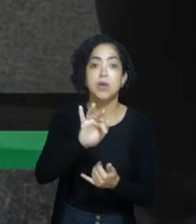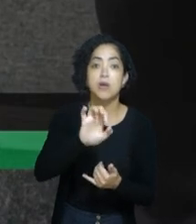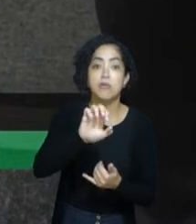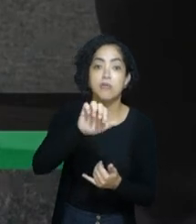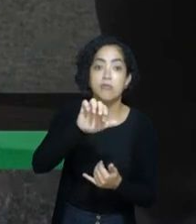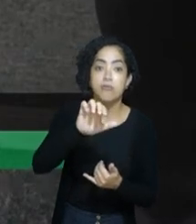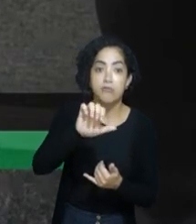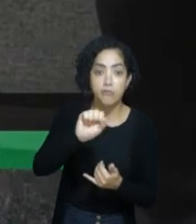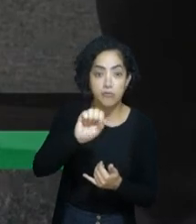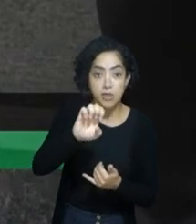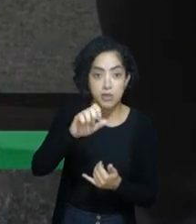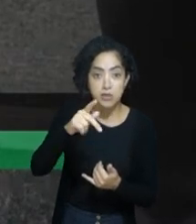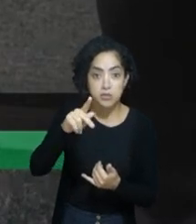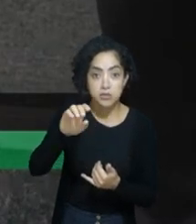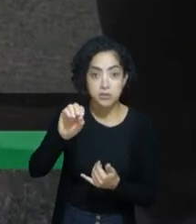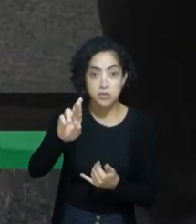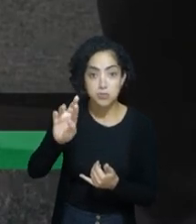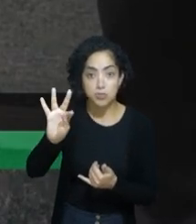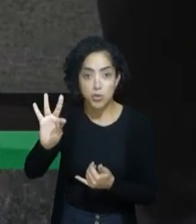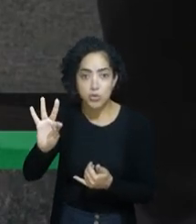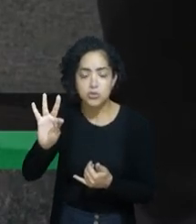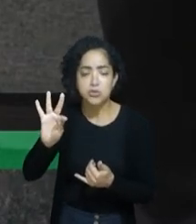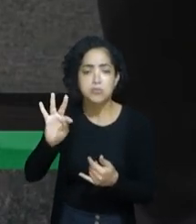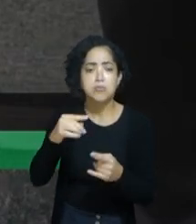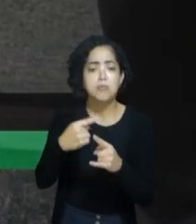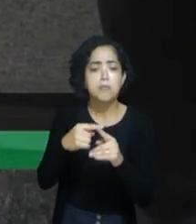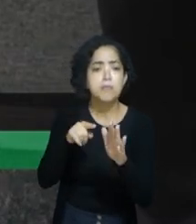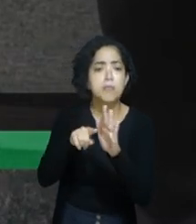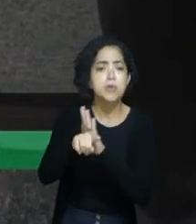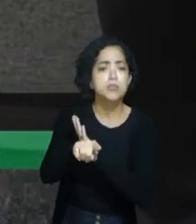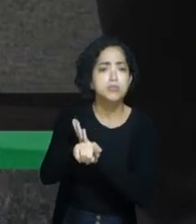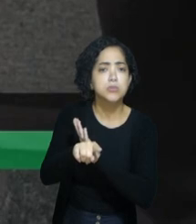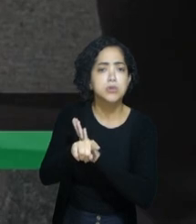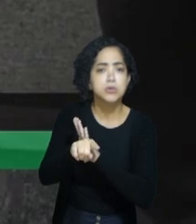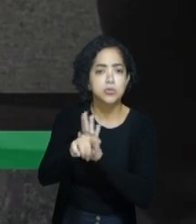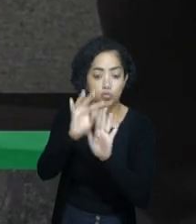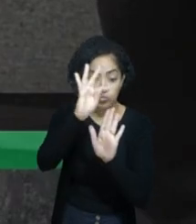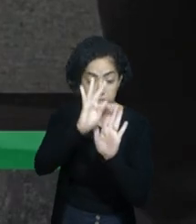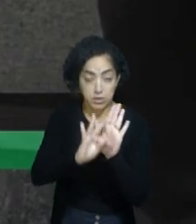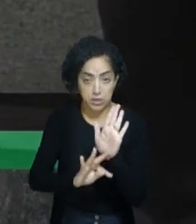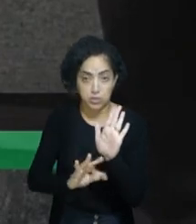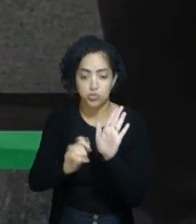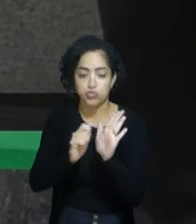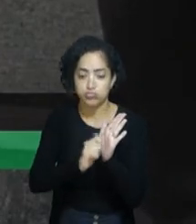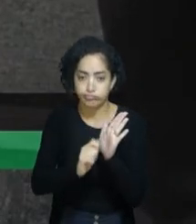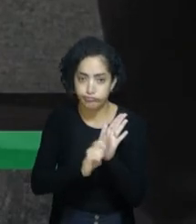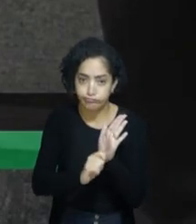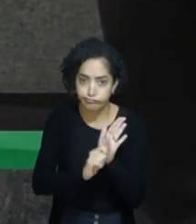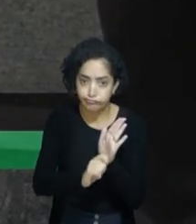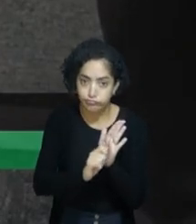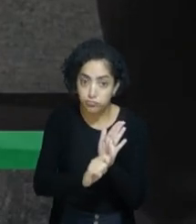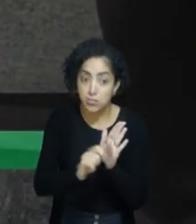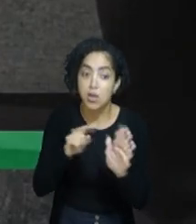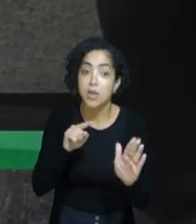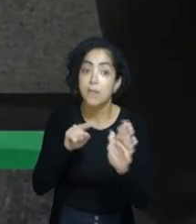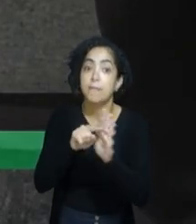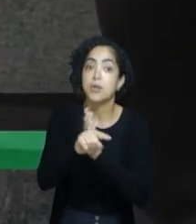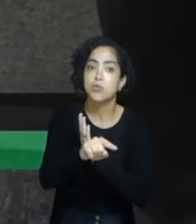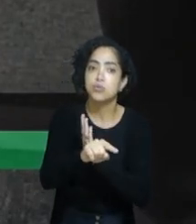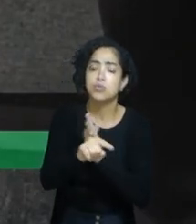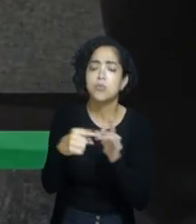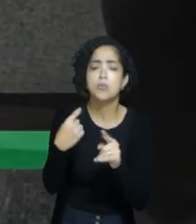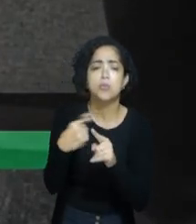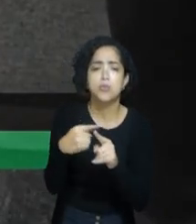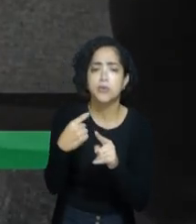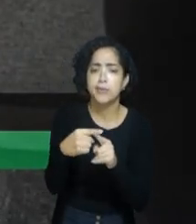pergunta por qual motivo isso é um texto literal do requerimento é a nossa pergunta literal